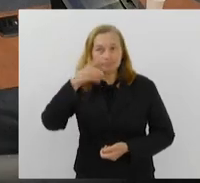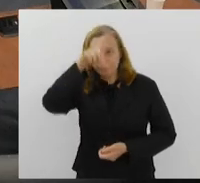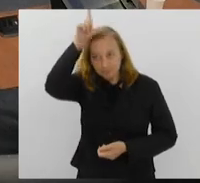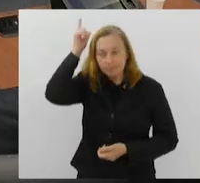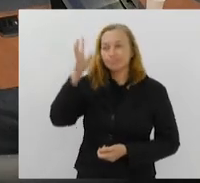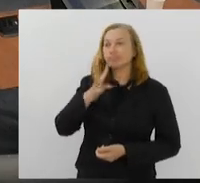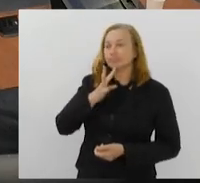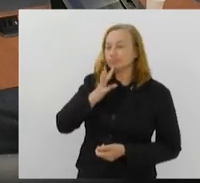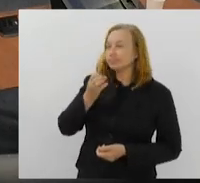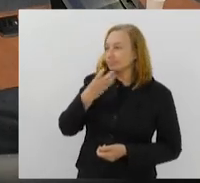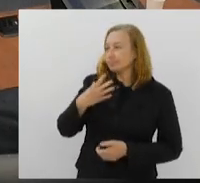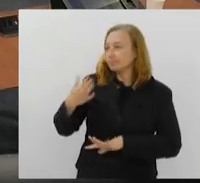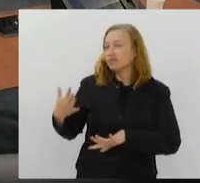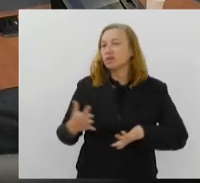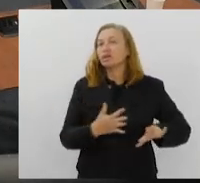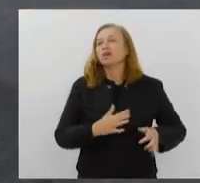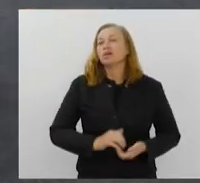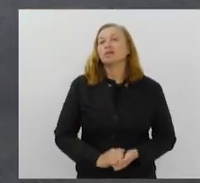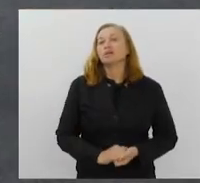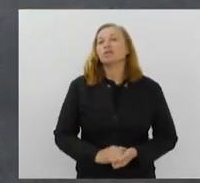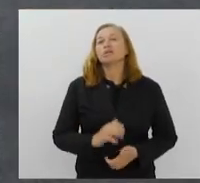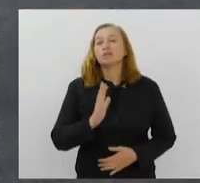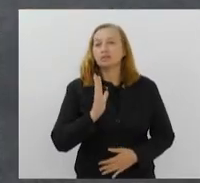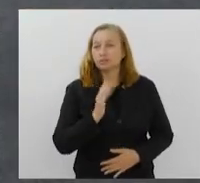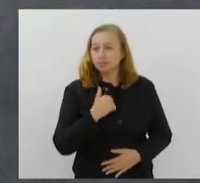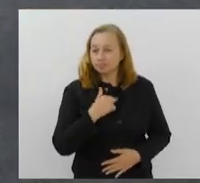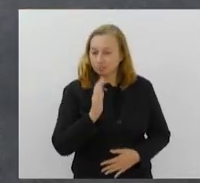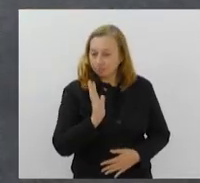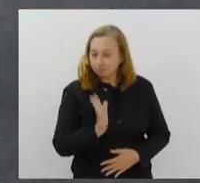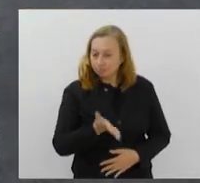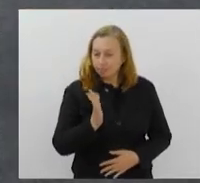bem isso aí. Presidente, eu já tive